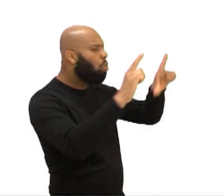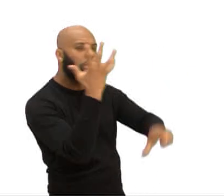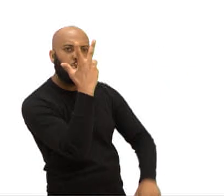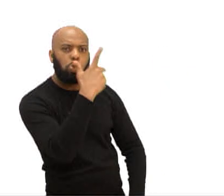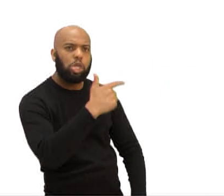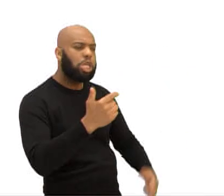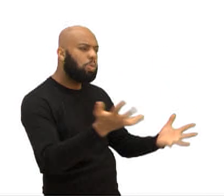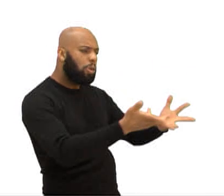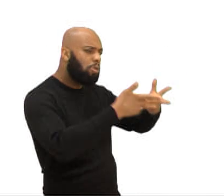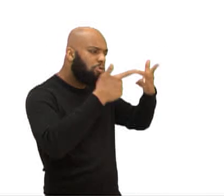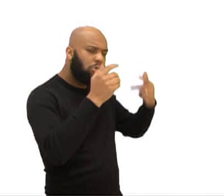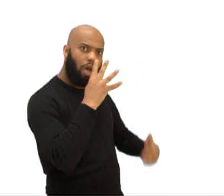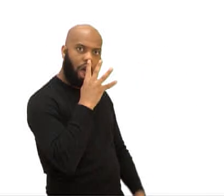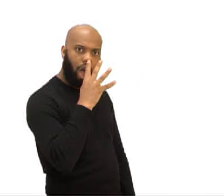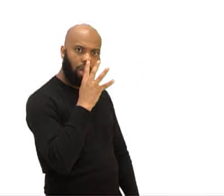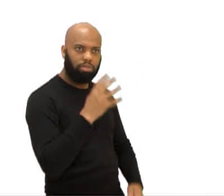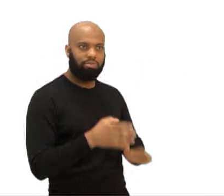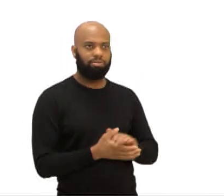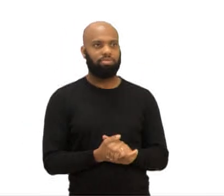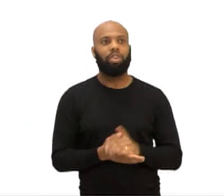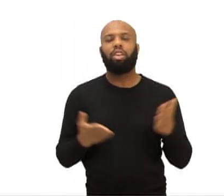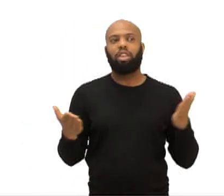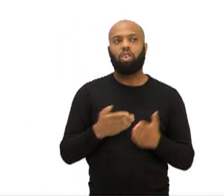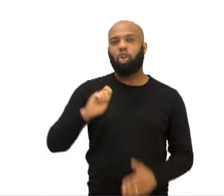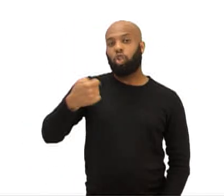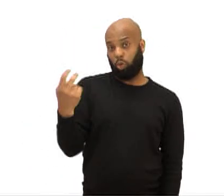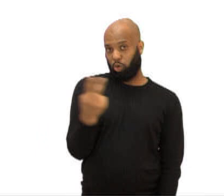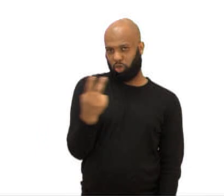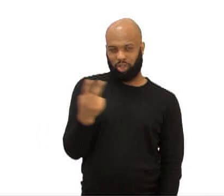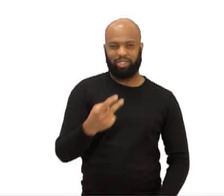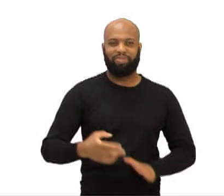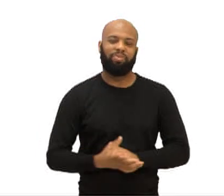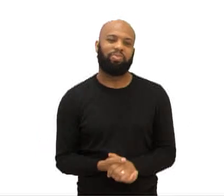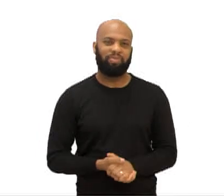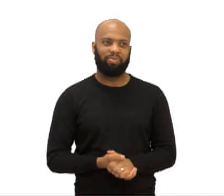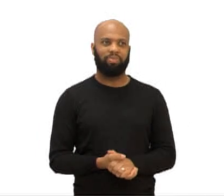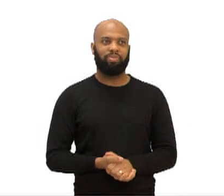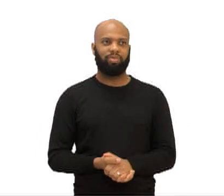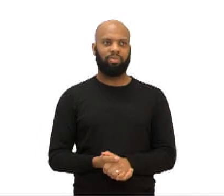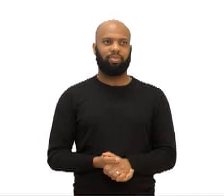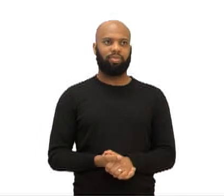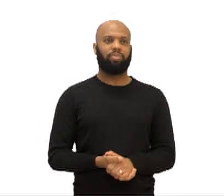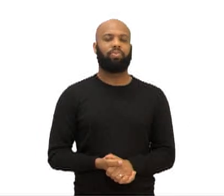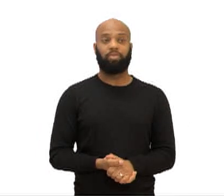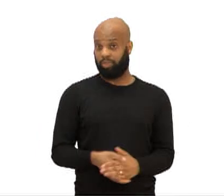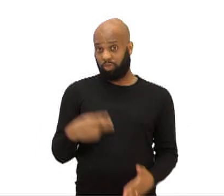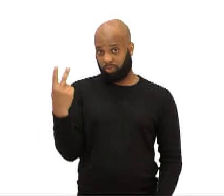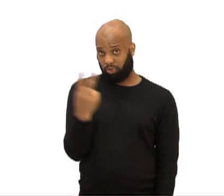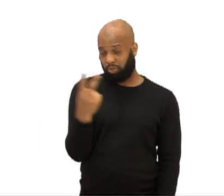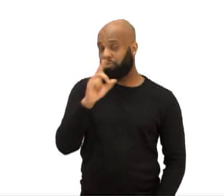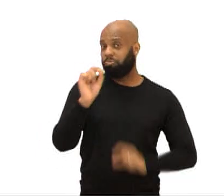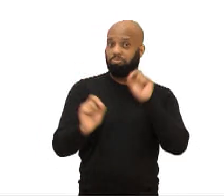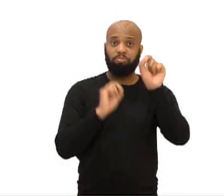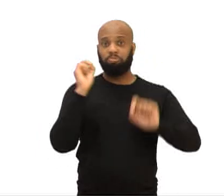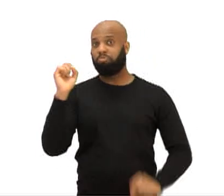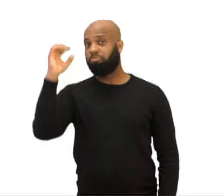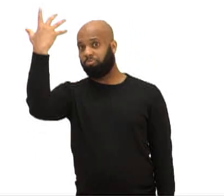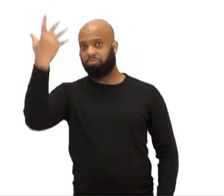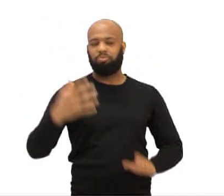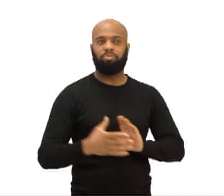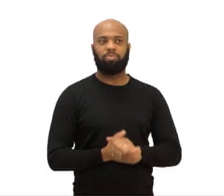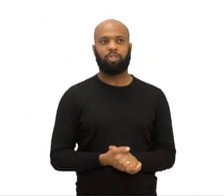né? Agora um pouquinho sobre a história desses dois, Frida Kahlo e Diego Rivera. Los dos contrajeron matrimonio